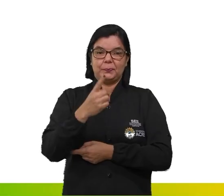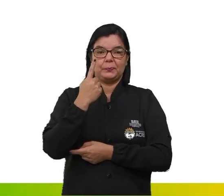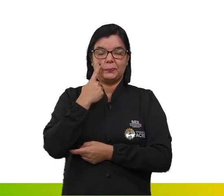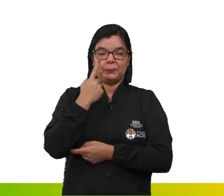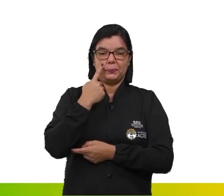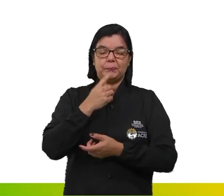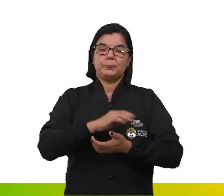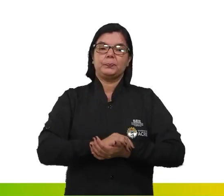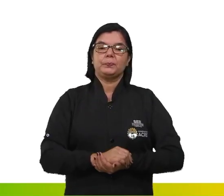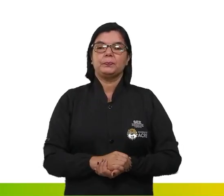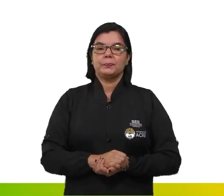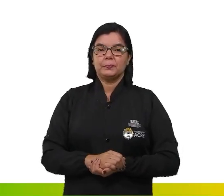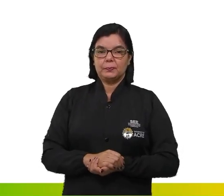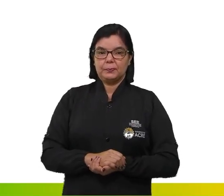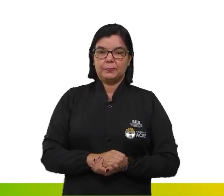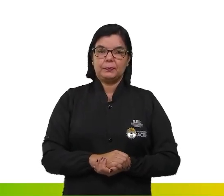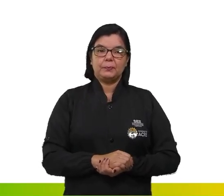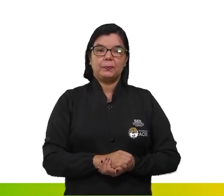um pouco mais a nossa leitura.